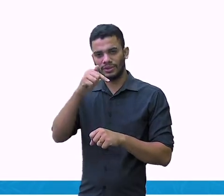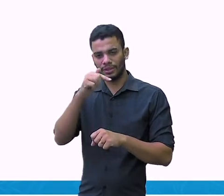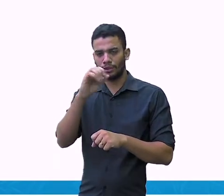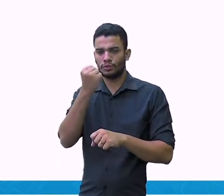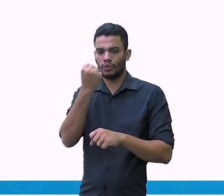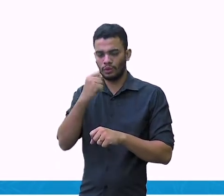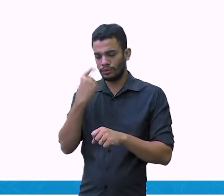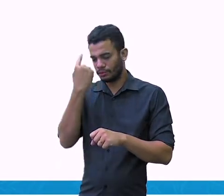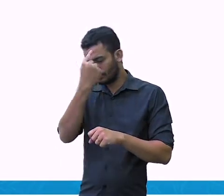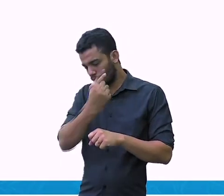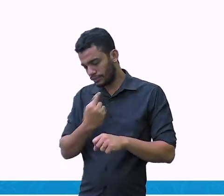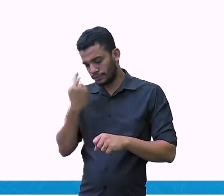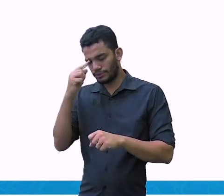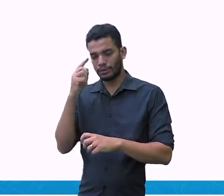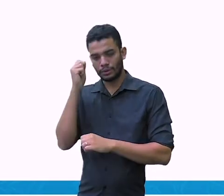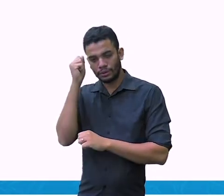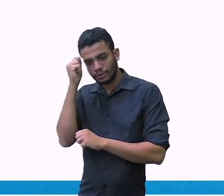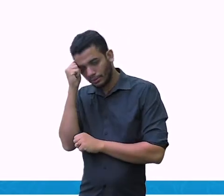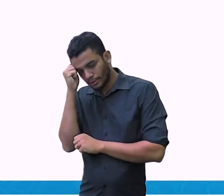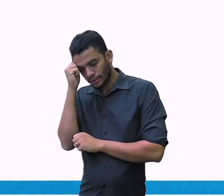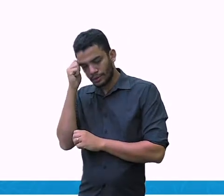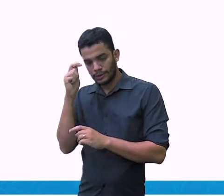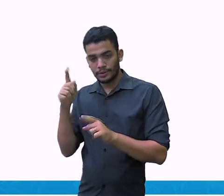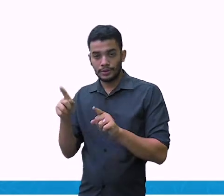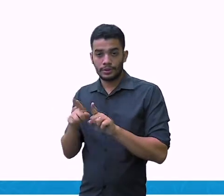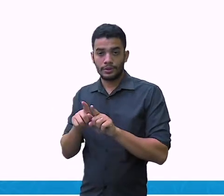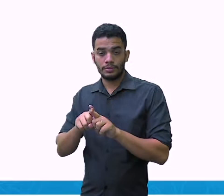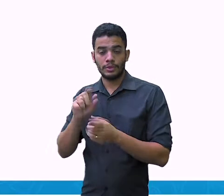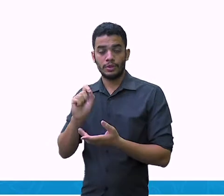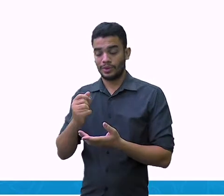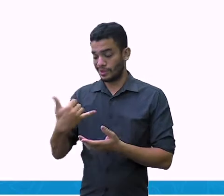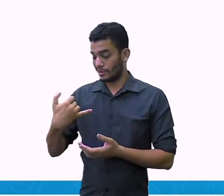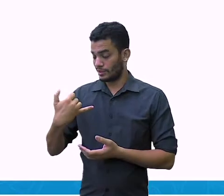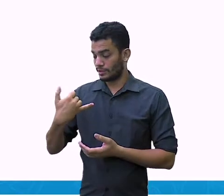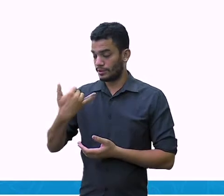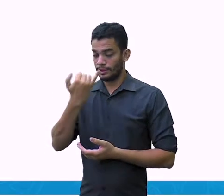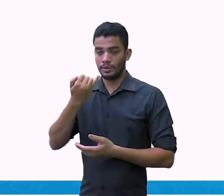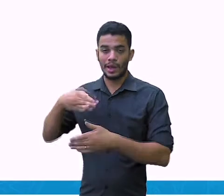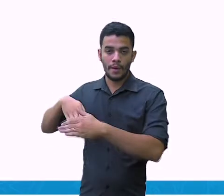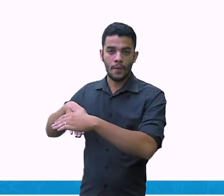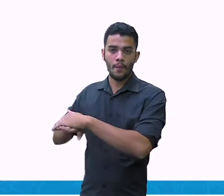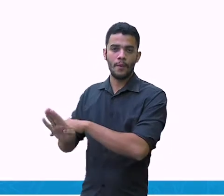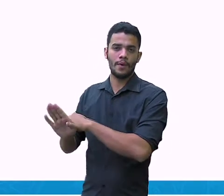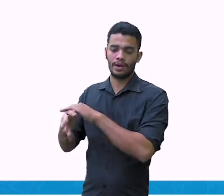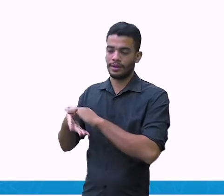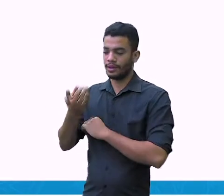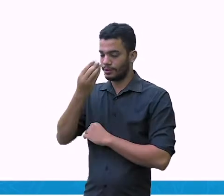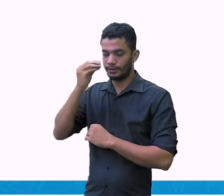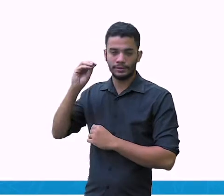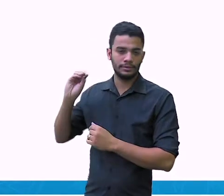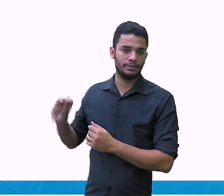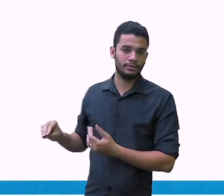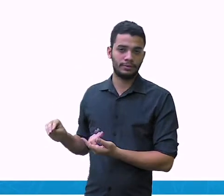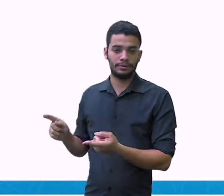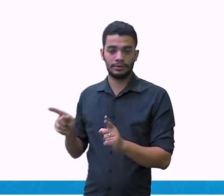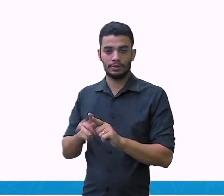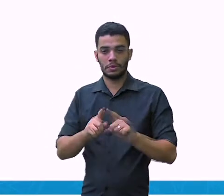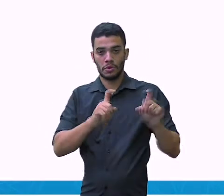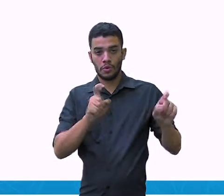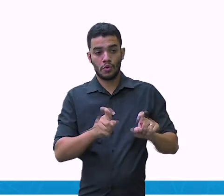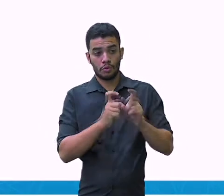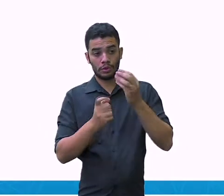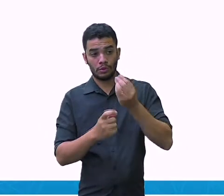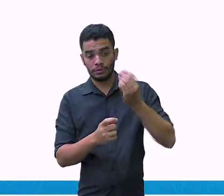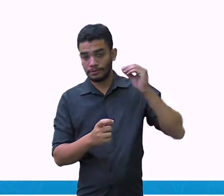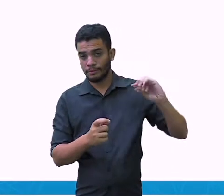importante desligar o celular mais cedo, desconectar aí, deixar o computador, deixar o celular, ter